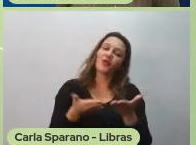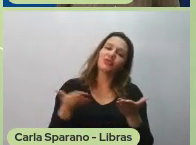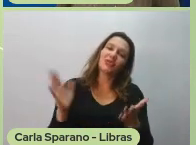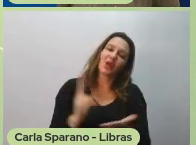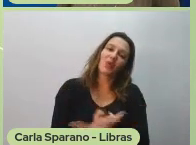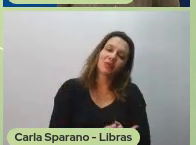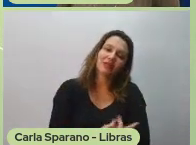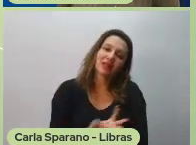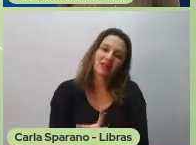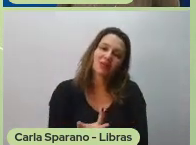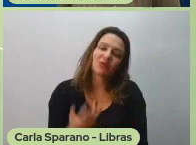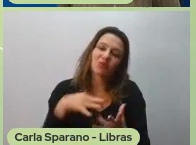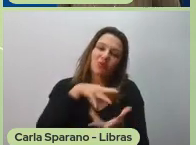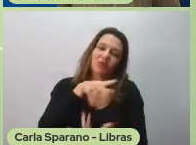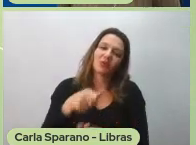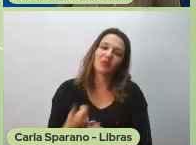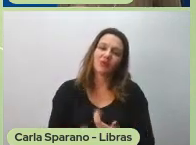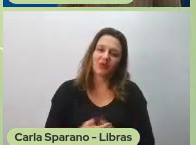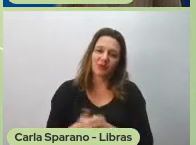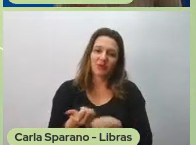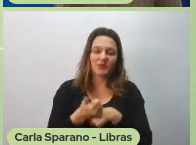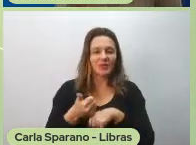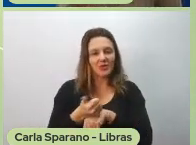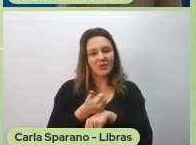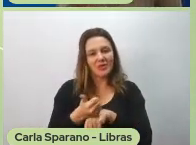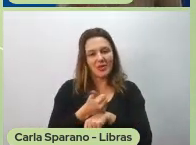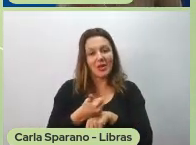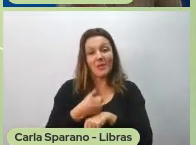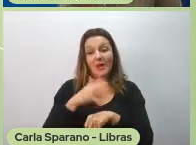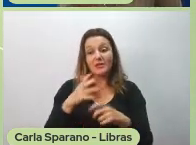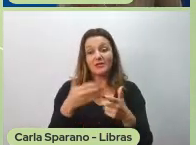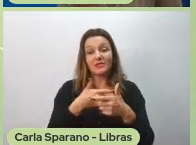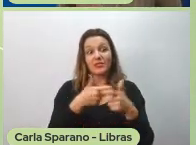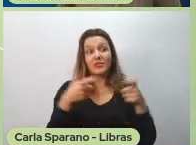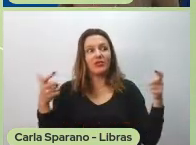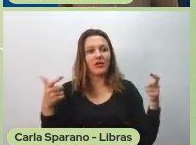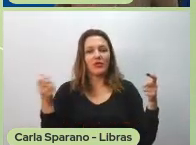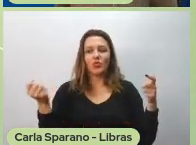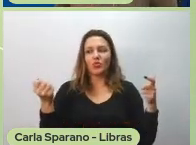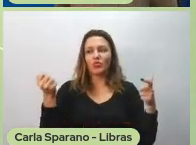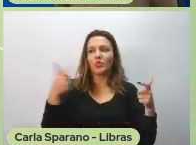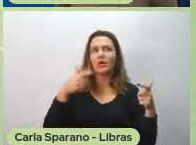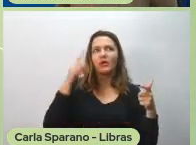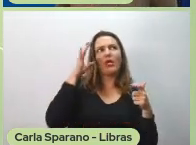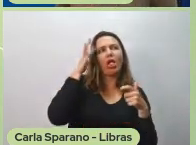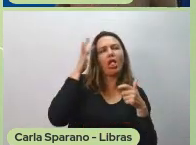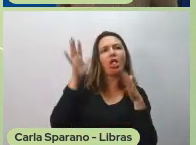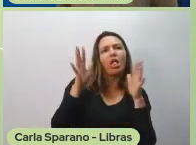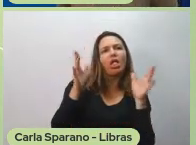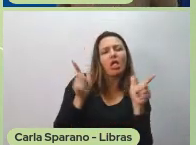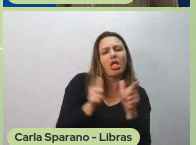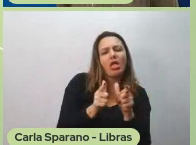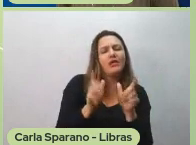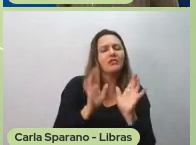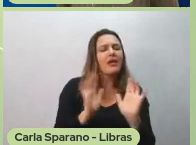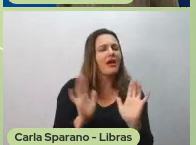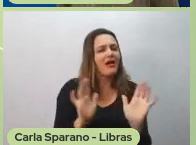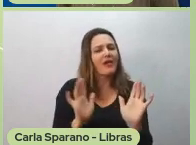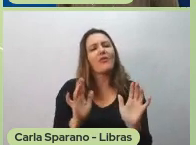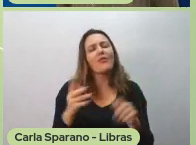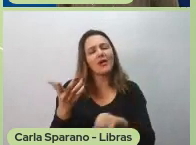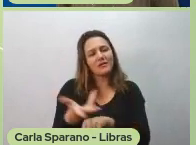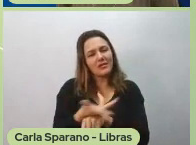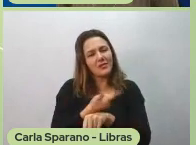A carreira das pessoas é muito mais ampla do que elas imaginaram, e essas habilidades elas precisam estar presentes também e podem ser